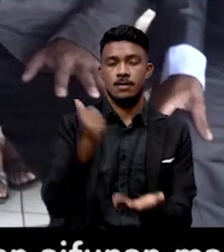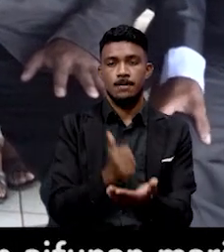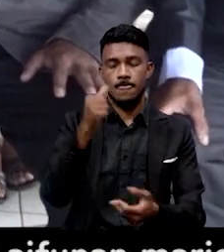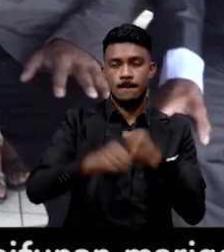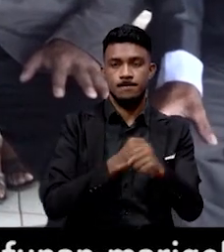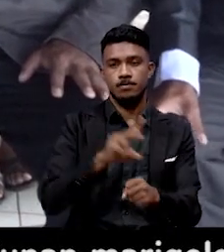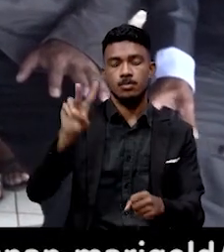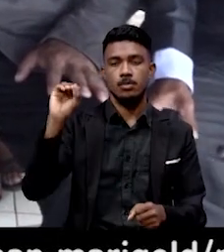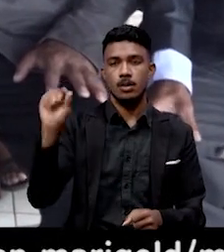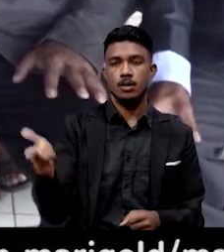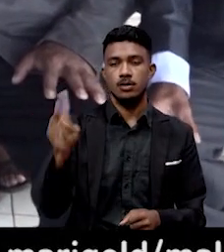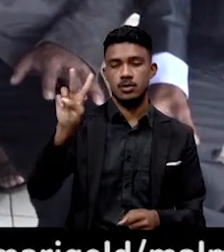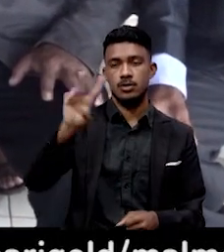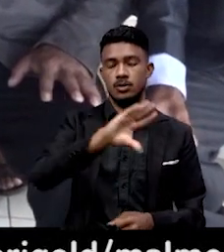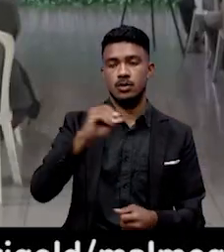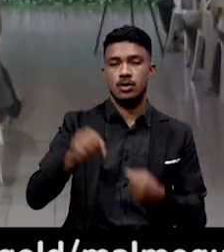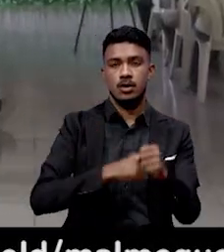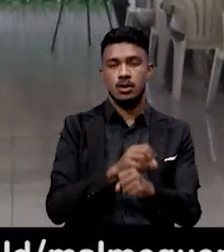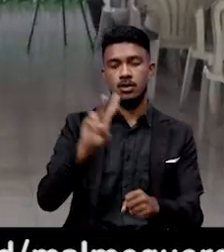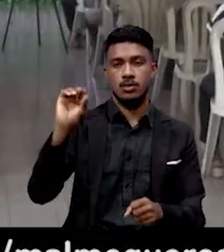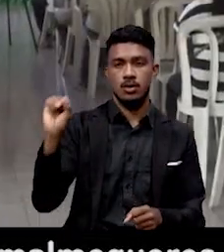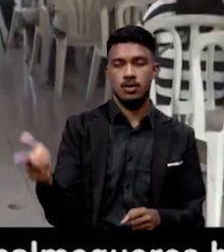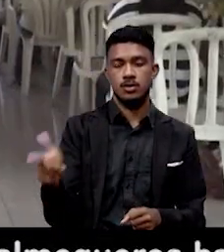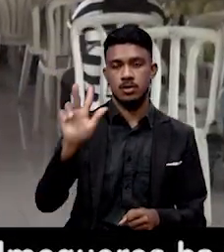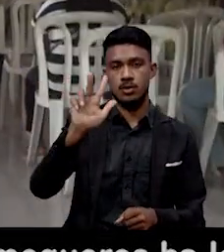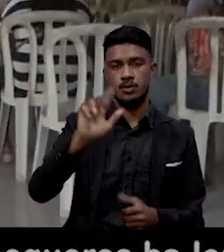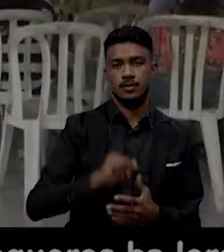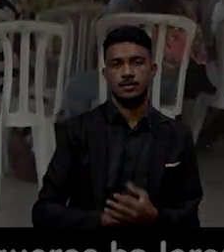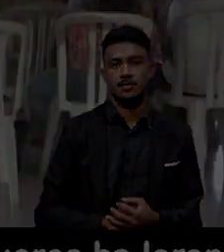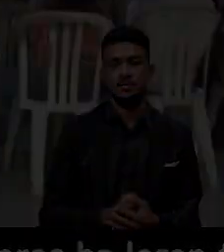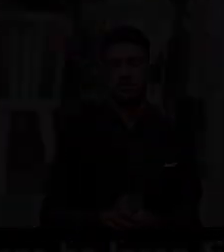notinan rihun rua ruanulu resin tolu. Equipa cobertura, GMN.